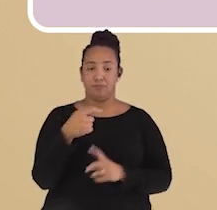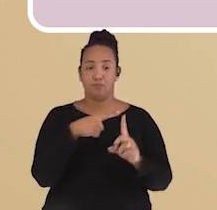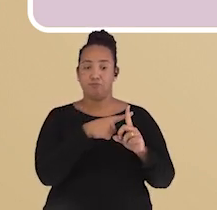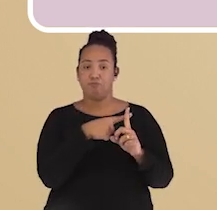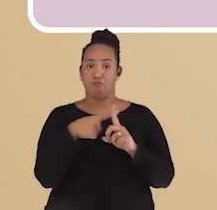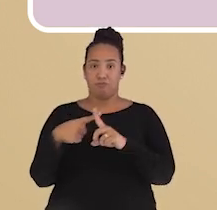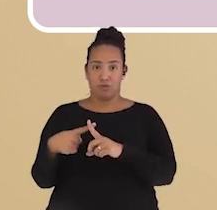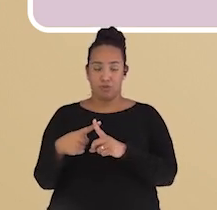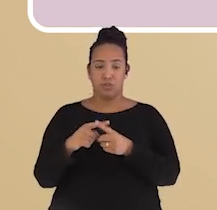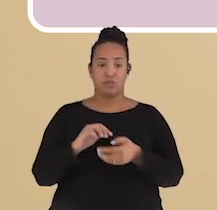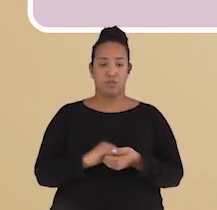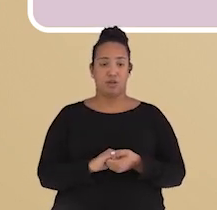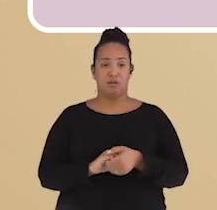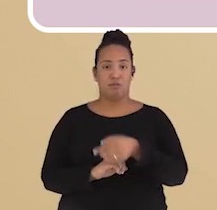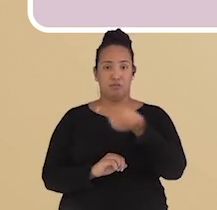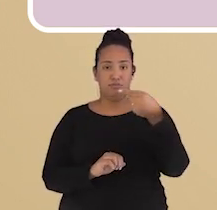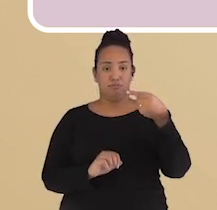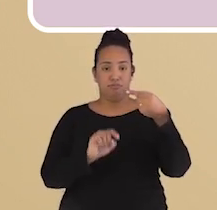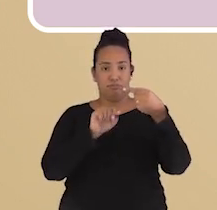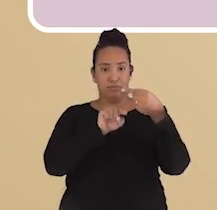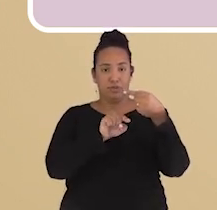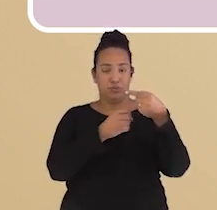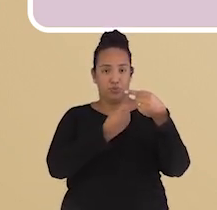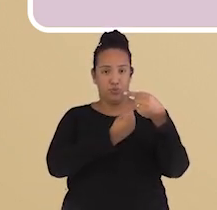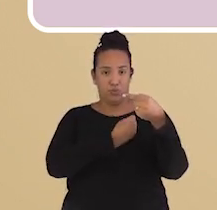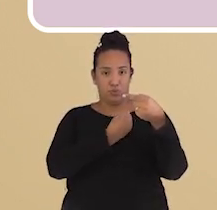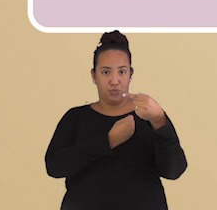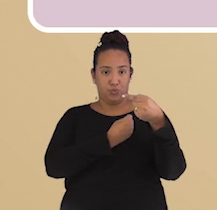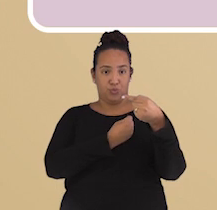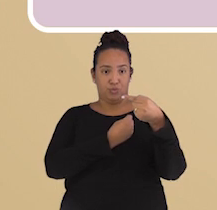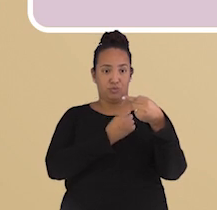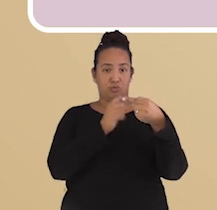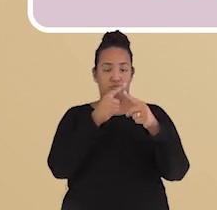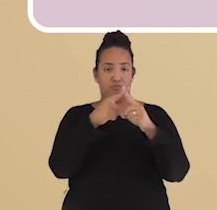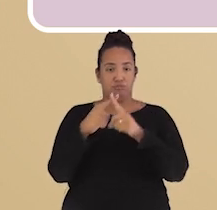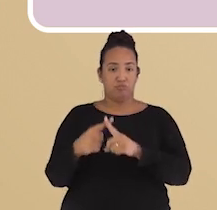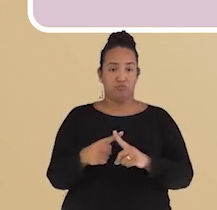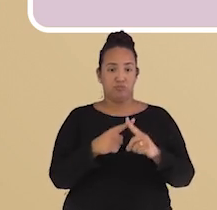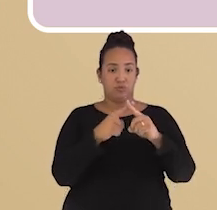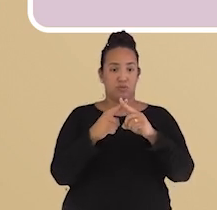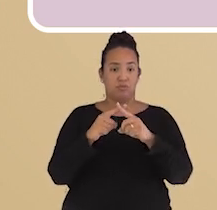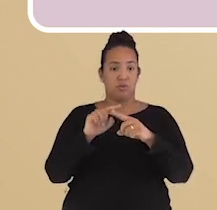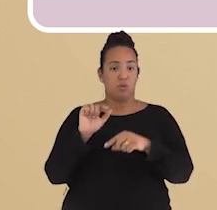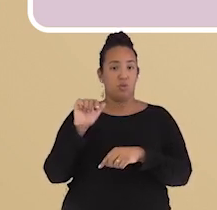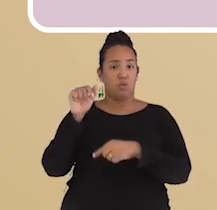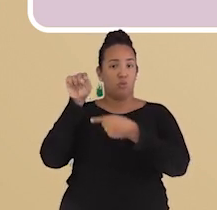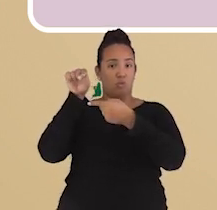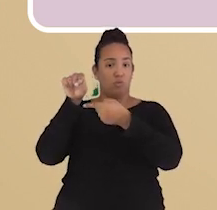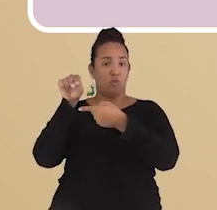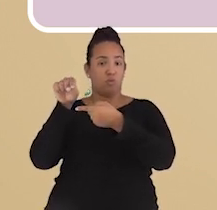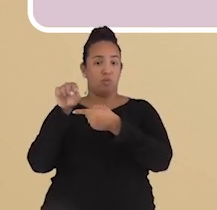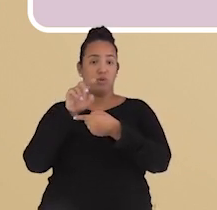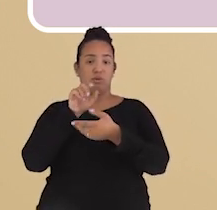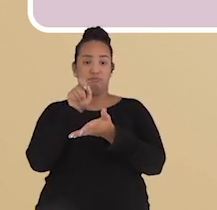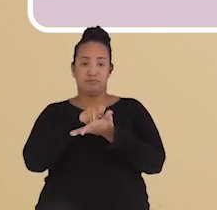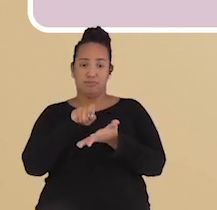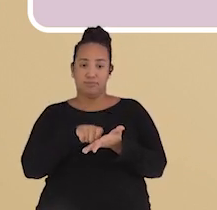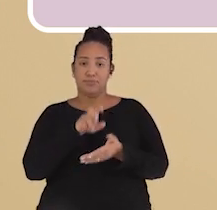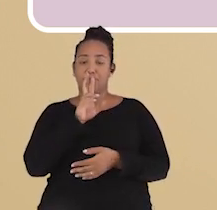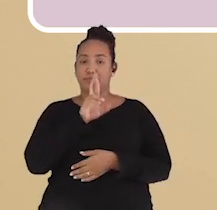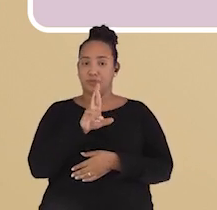o denominador de uma fração pelo numerador da outra fração e anotar o resultado. Veja